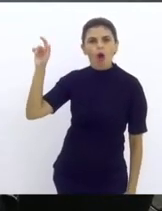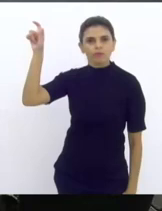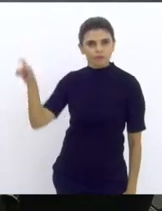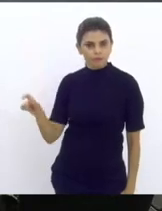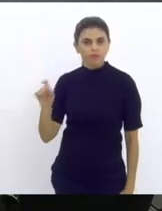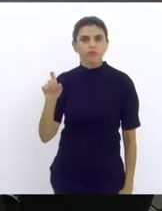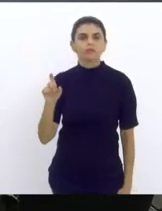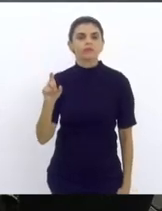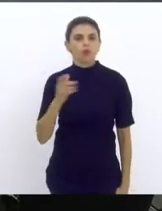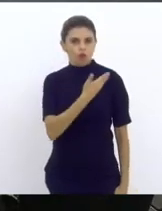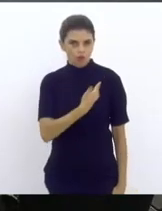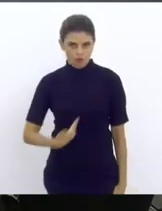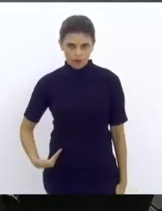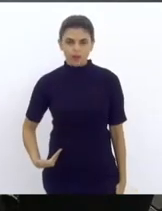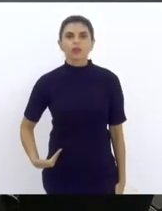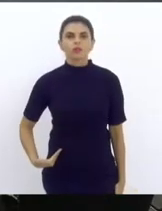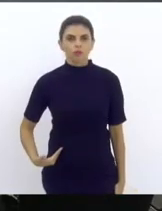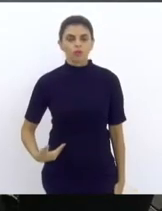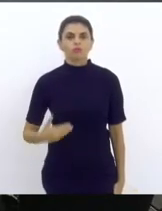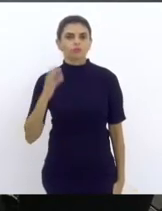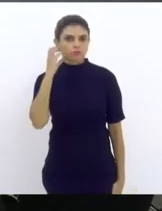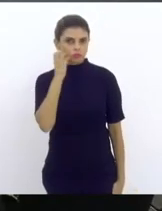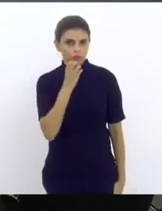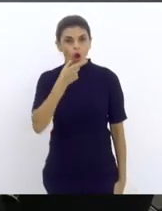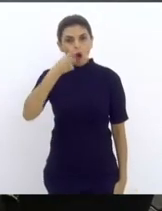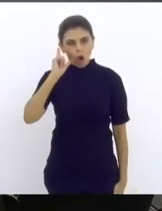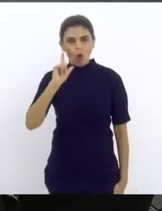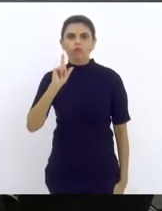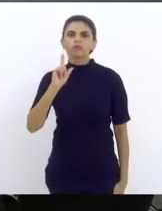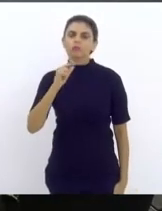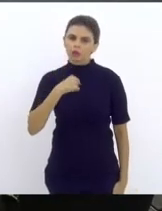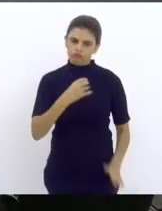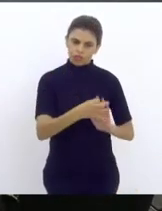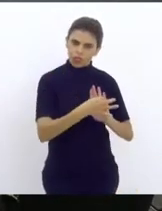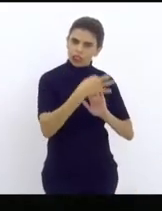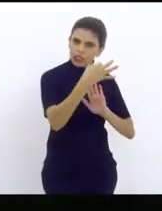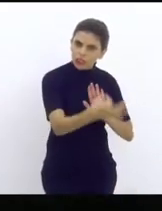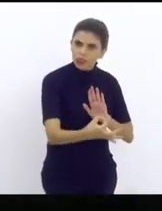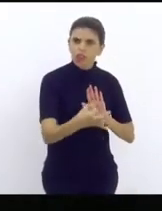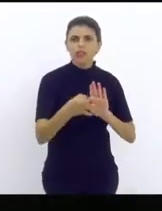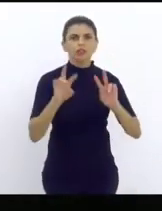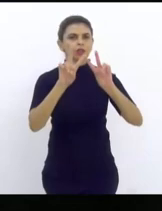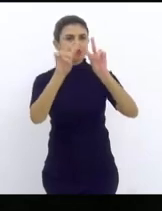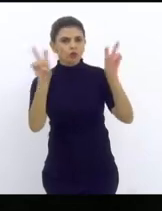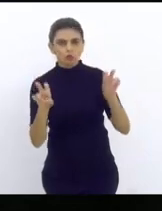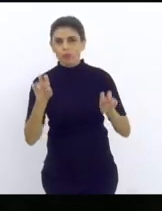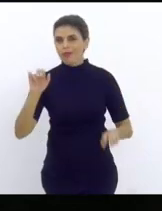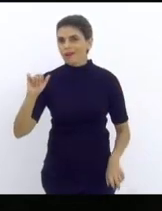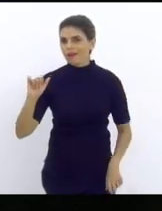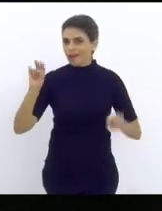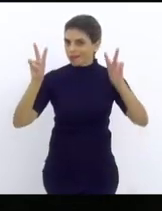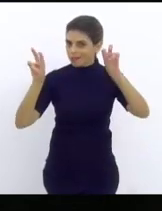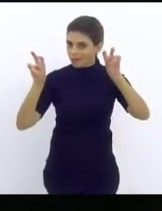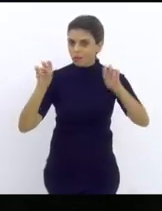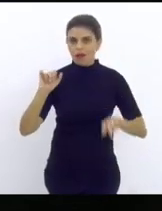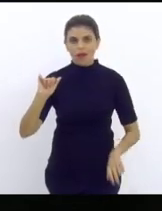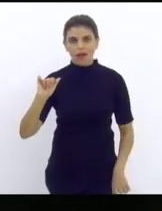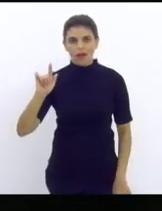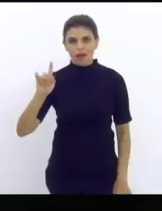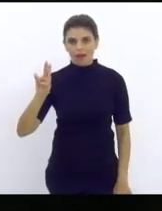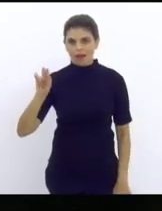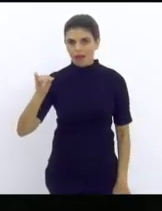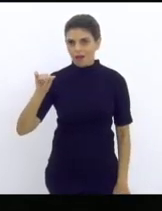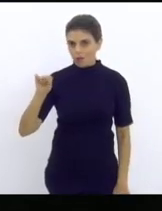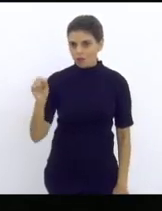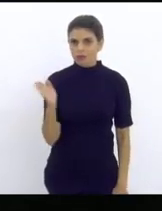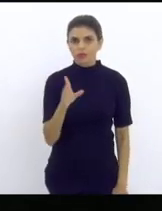faço também as minhas críticas como ontem eu fiz né falando das águas do rio e que estão